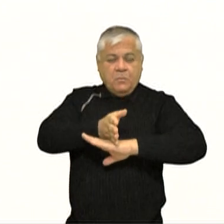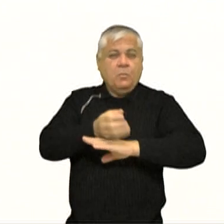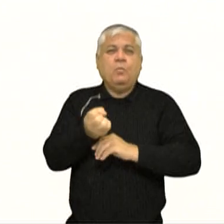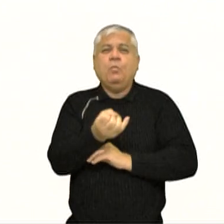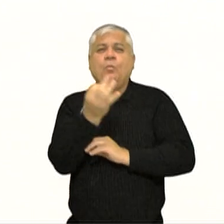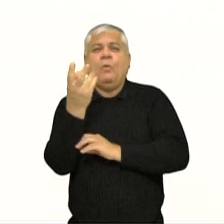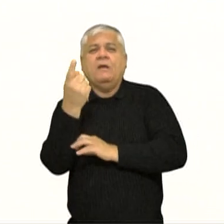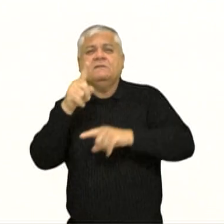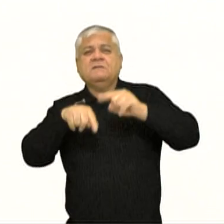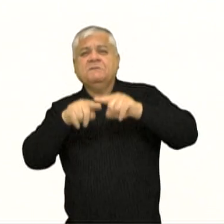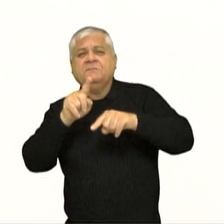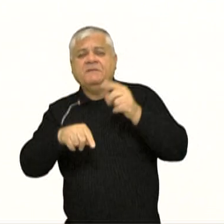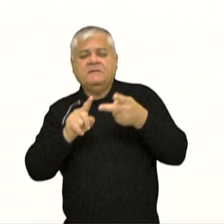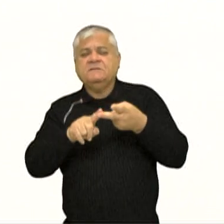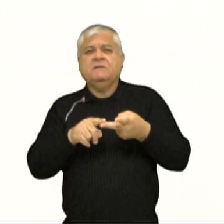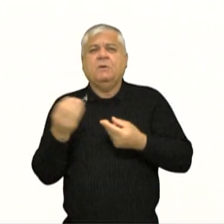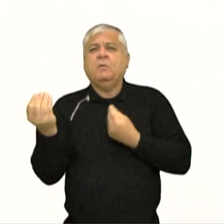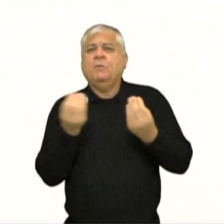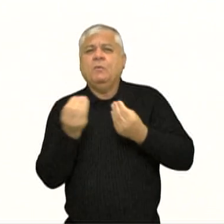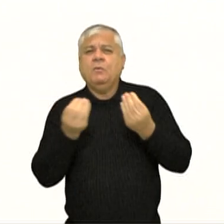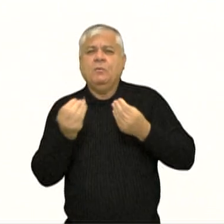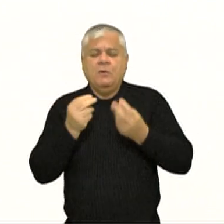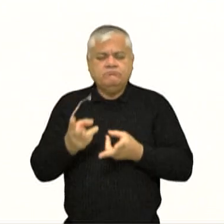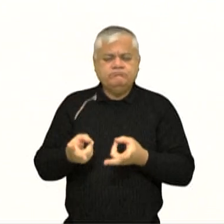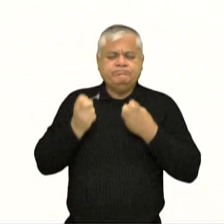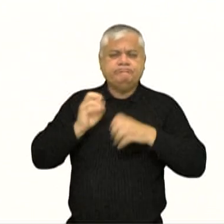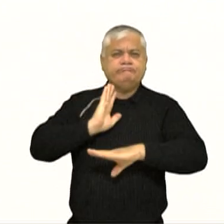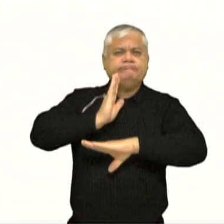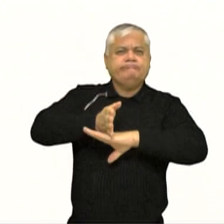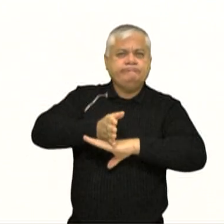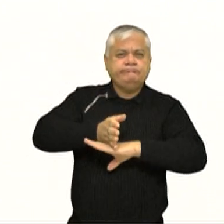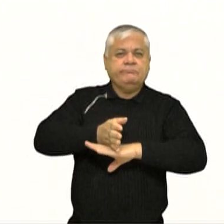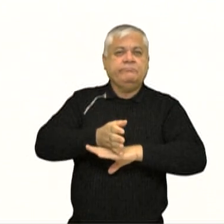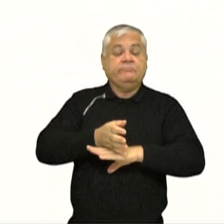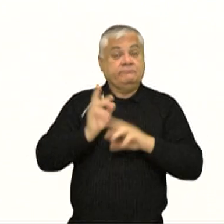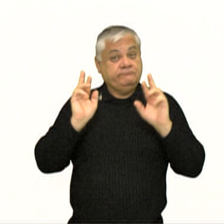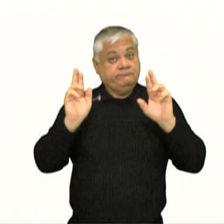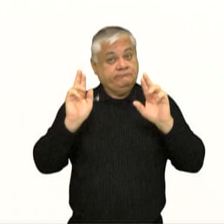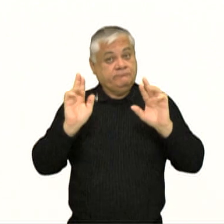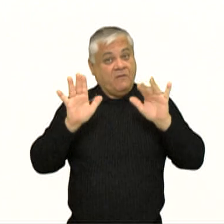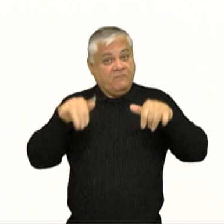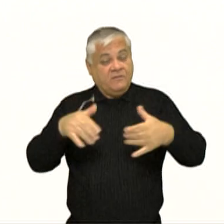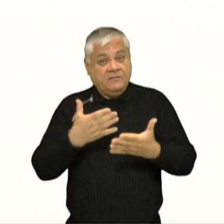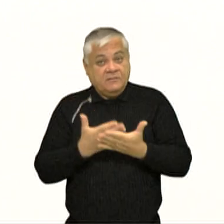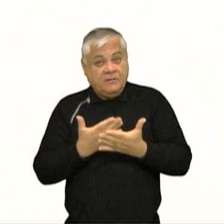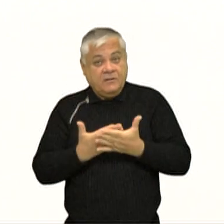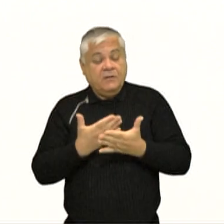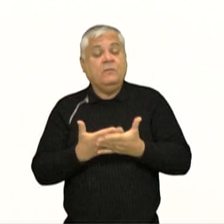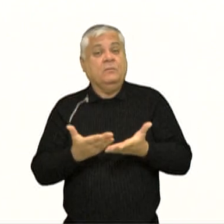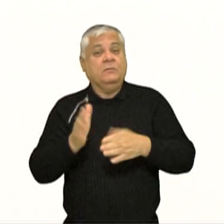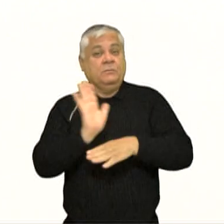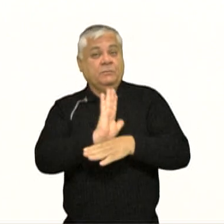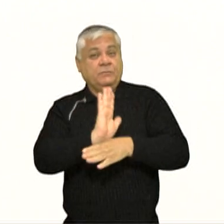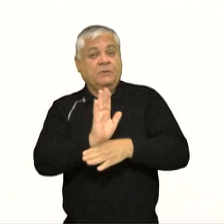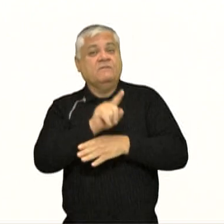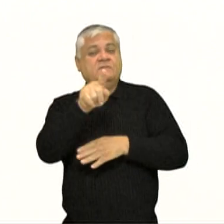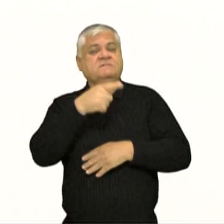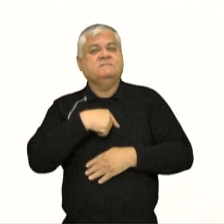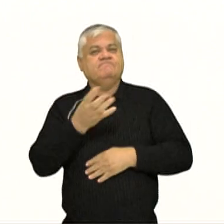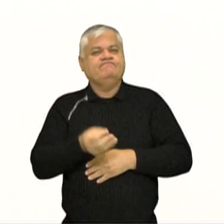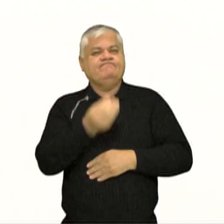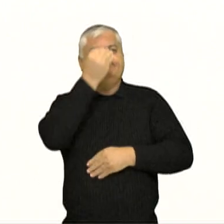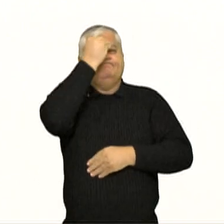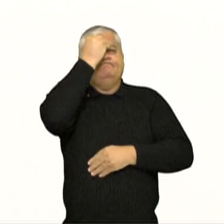xeque-mate? Como reconhecer um xeque-mate? Eu espero que no final desse nosso vídeo você consiga